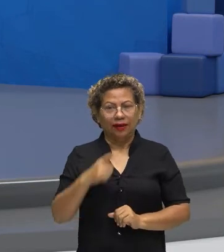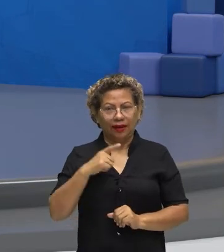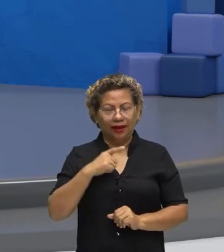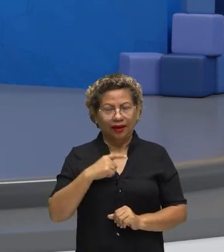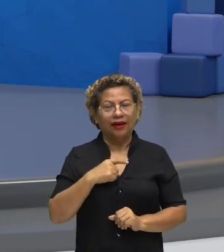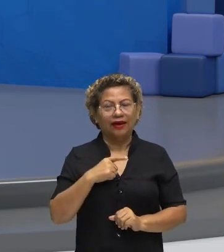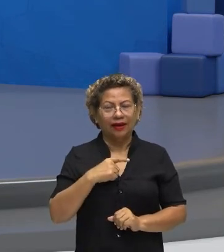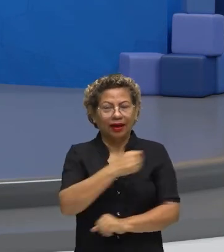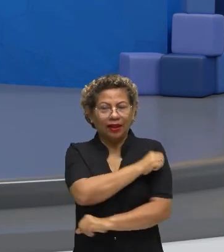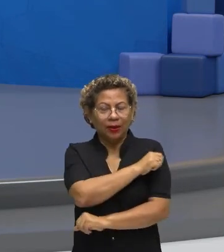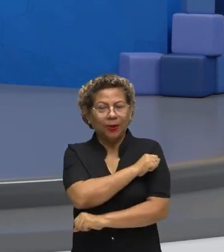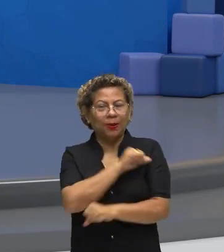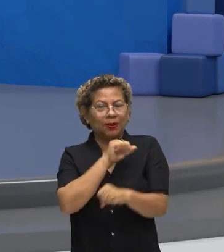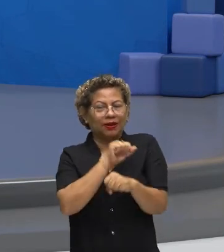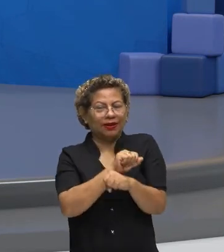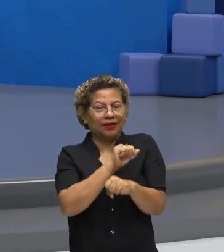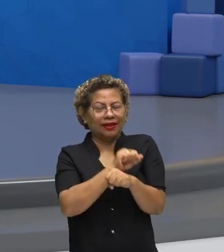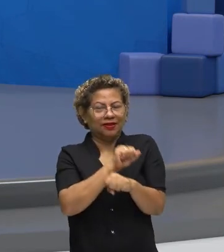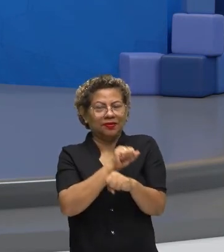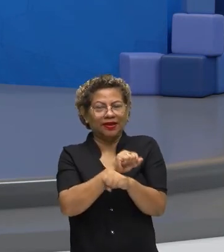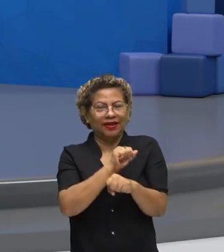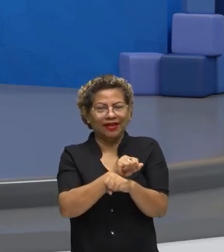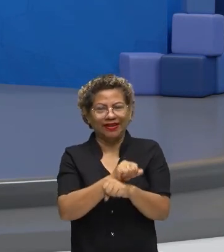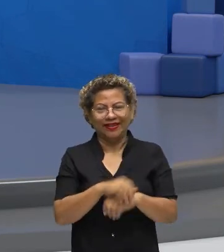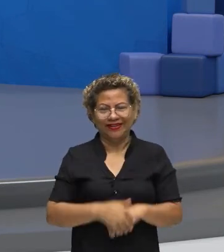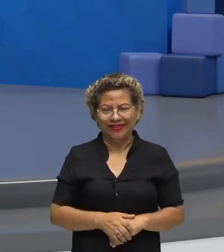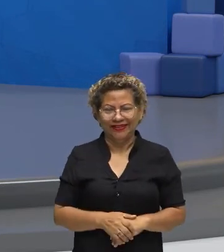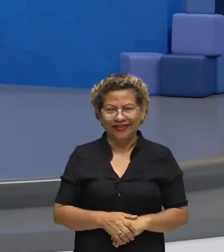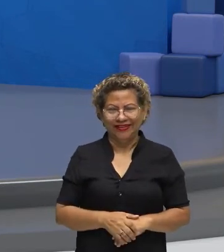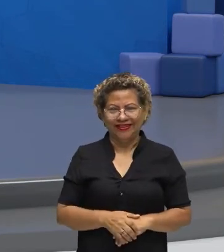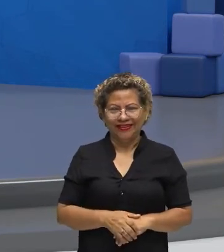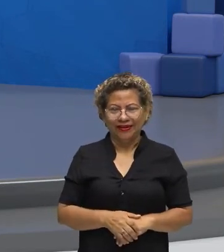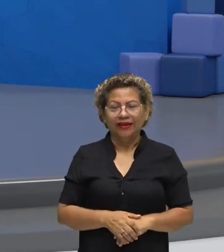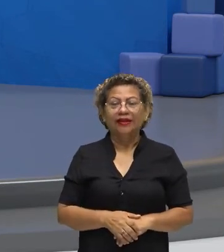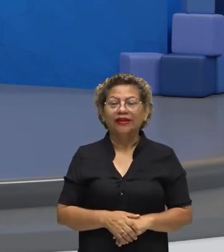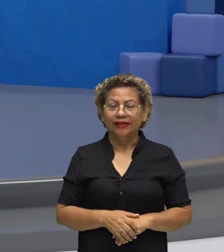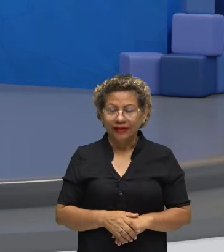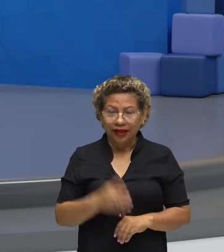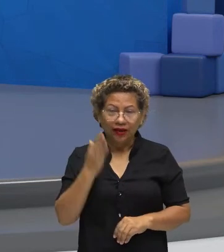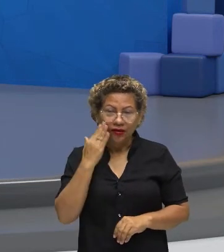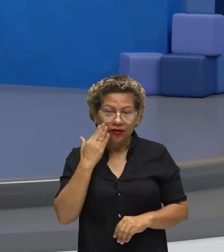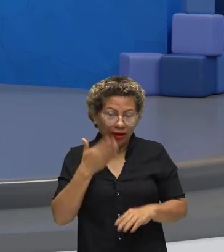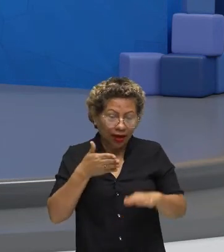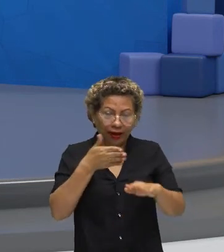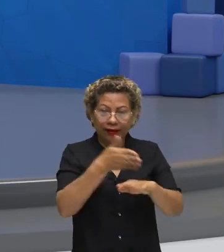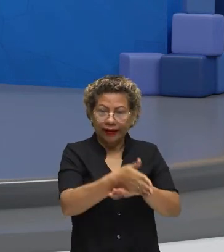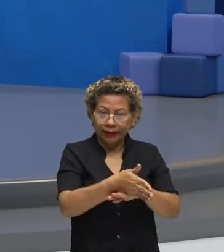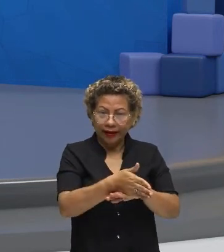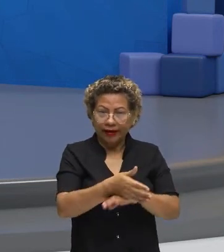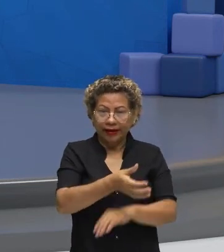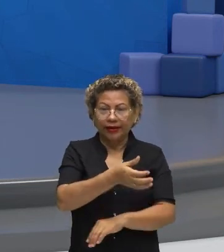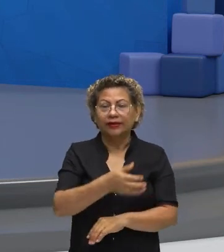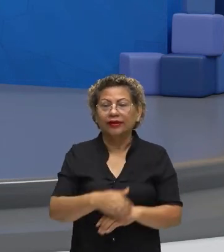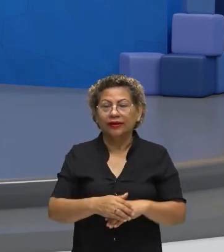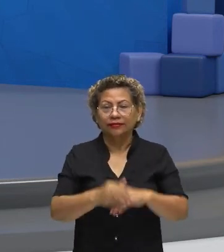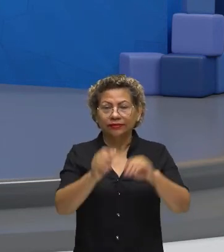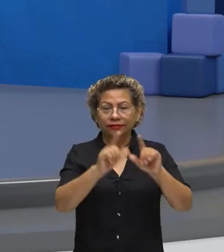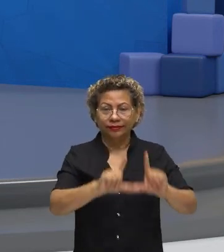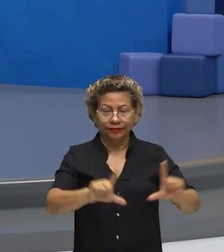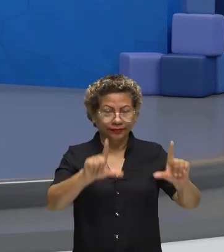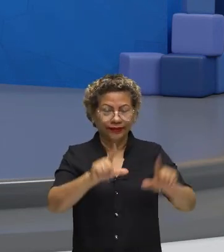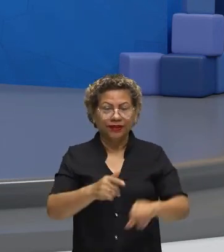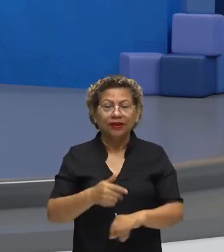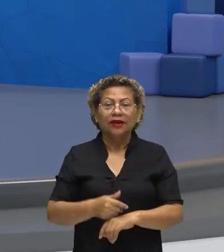só que legal. Todo mundo, bora lá, migra para o canal do 6º e do 7º ano, porque o quiz, para